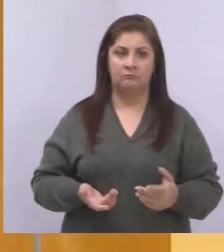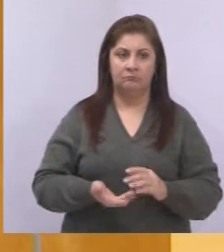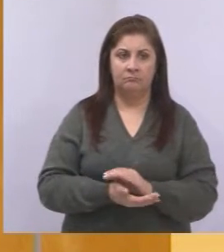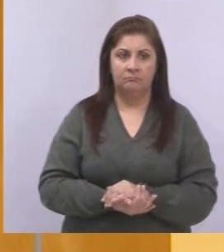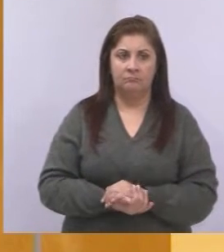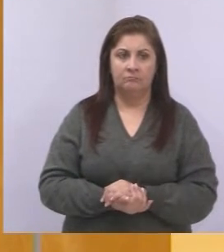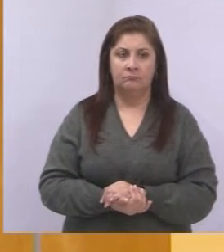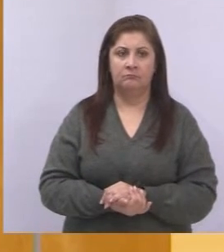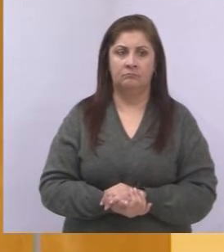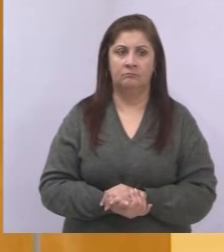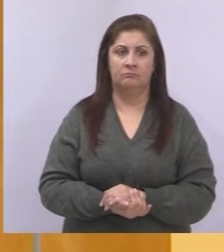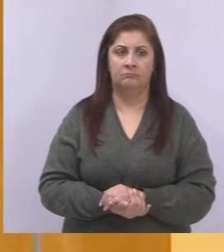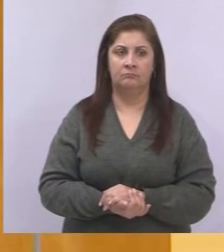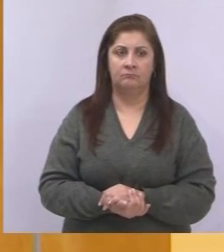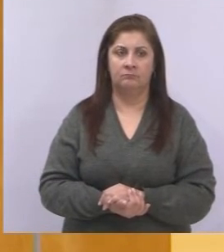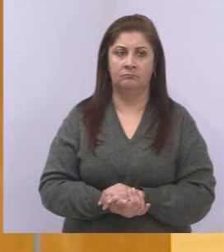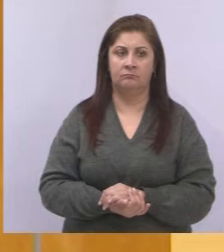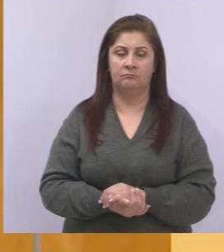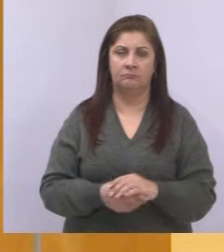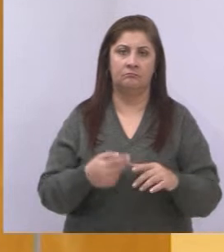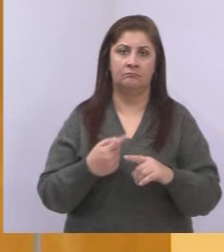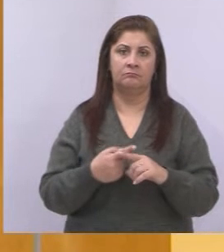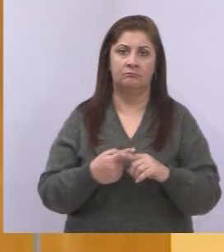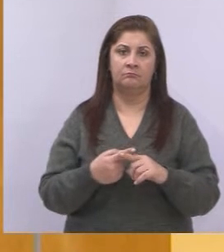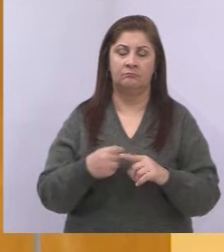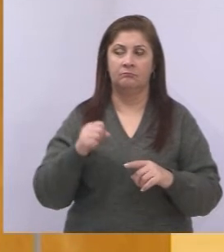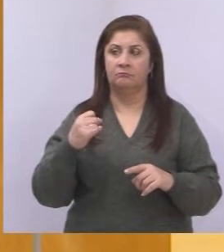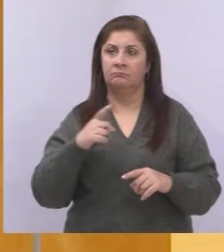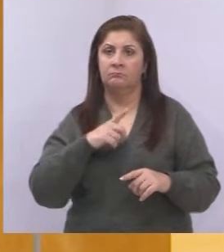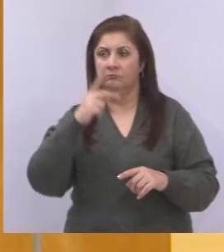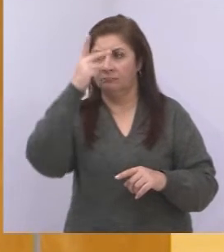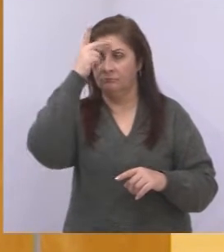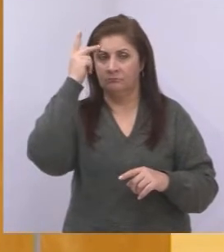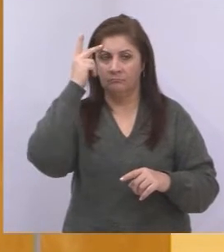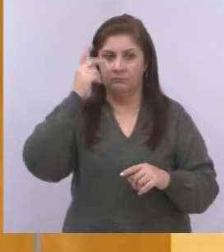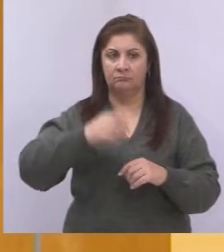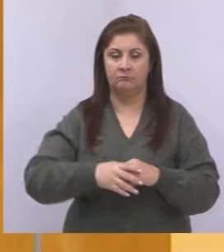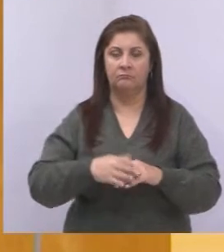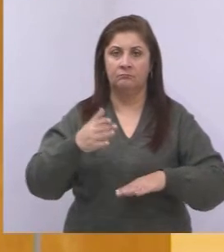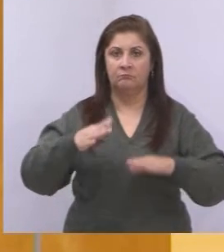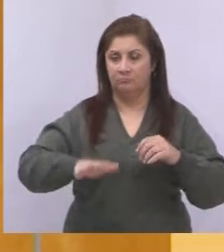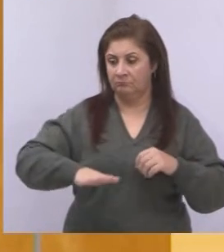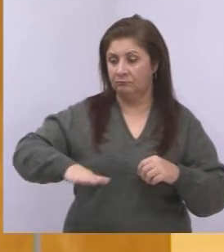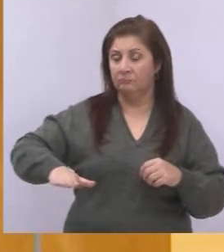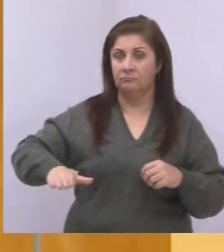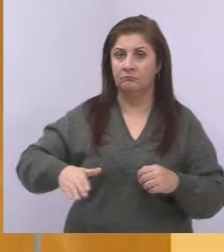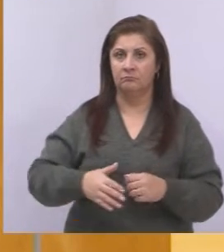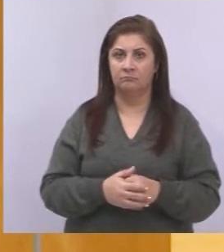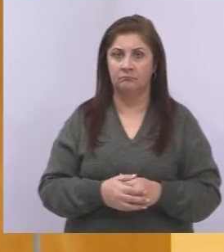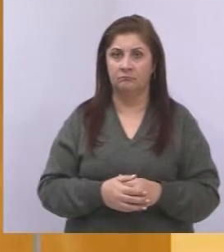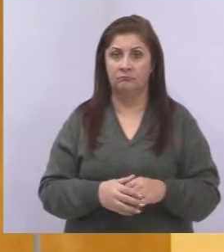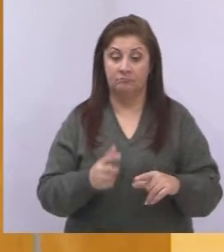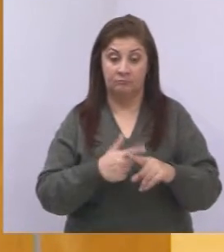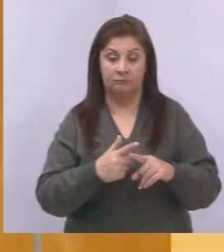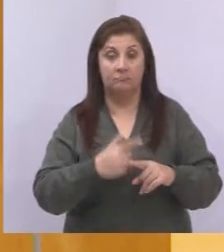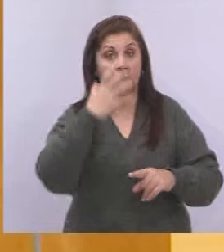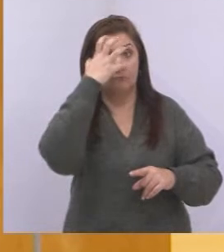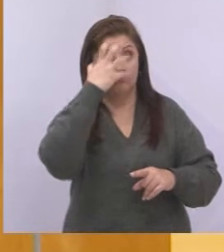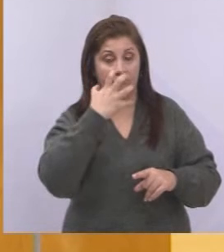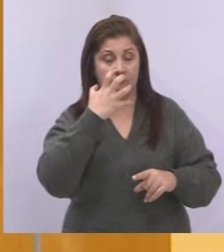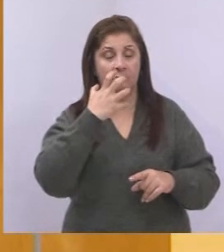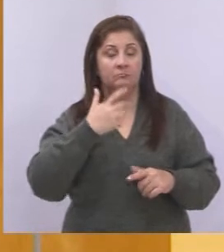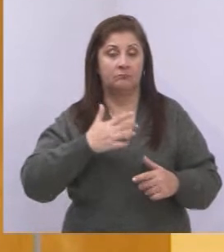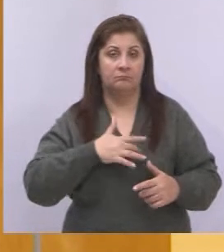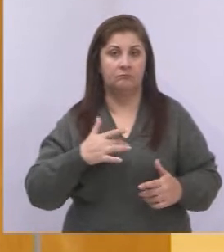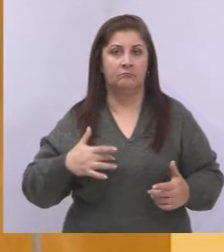dita? Porque se você tem uma pessoa, até mesmo uma criança, com um problema mais grave de